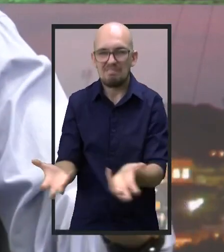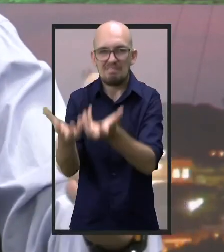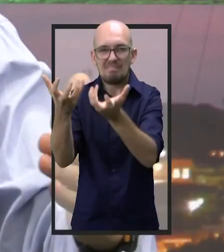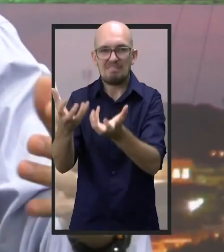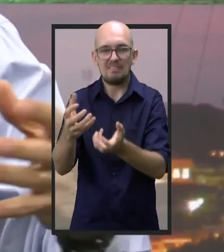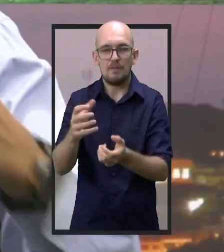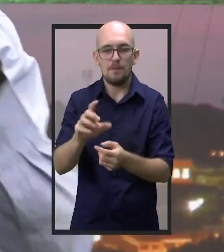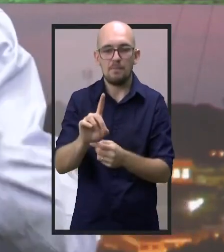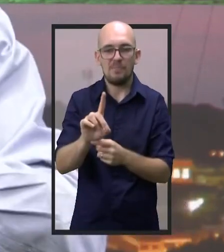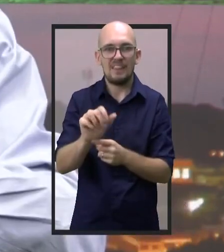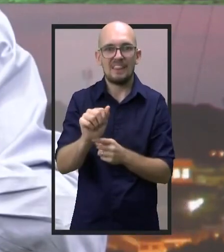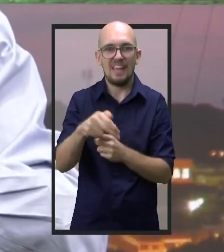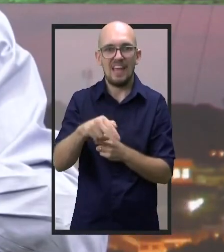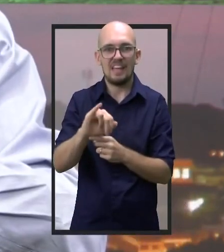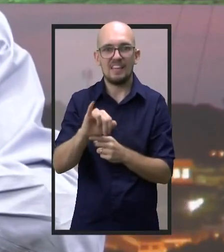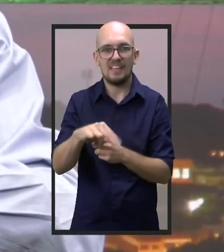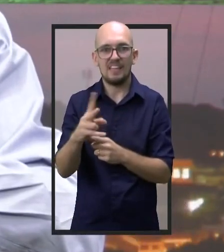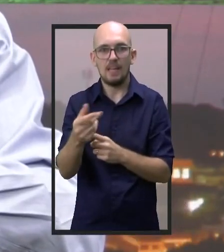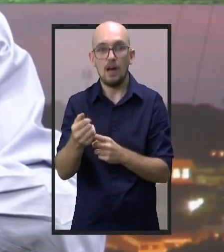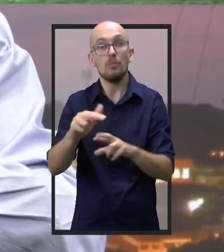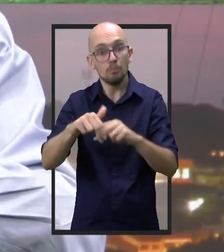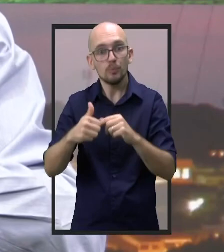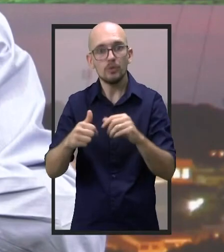vazio sanitário para que estanque